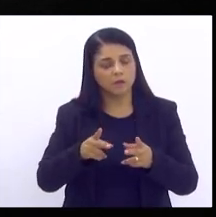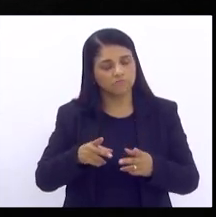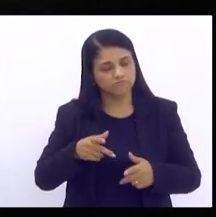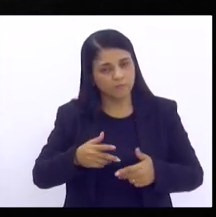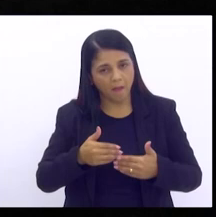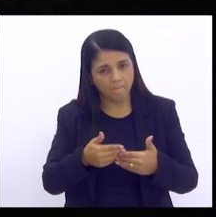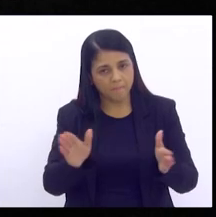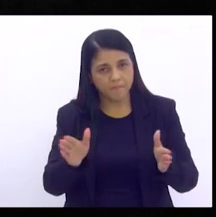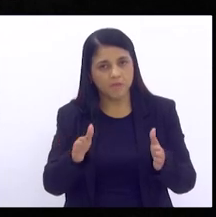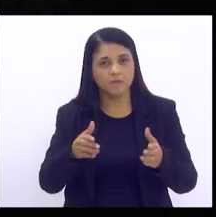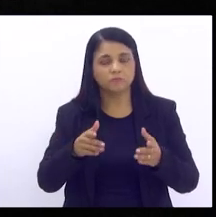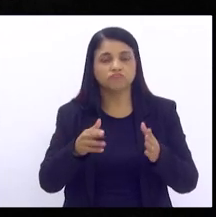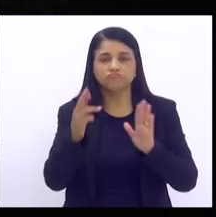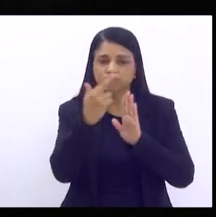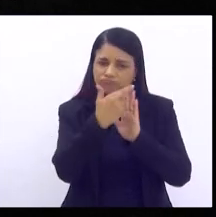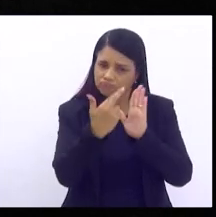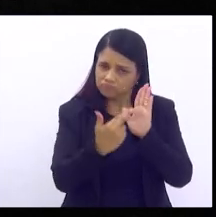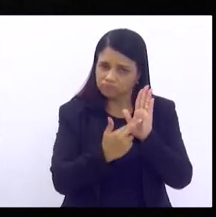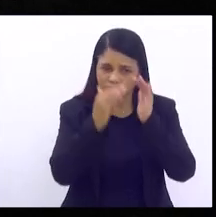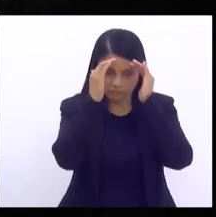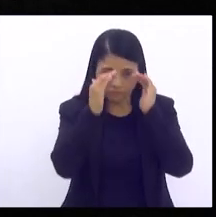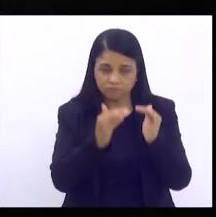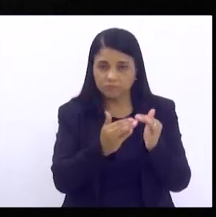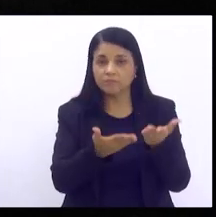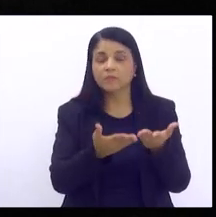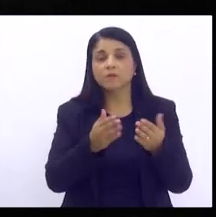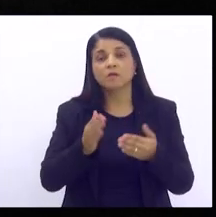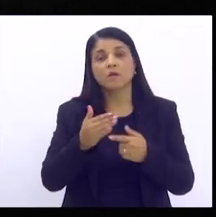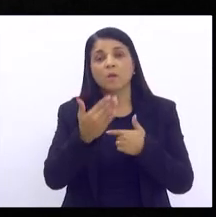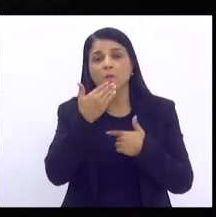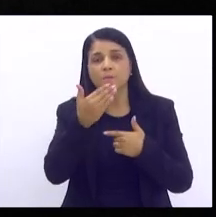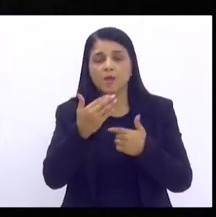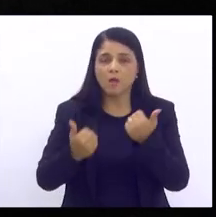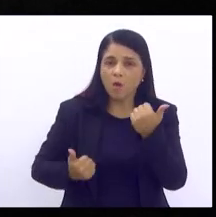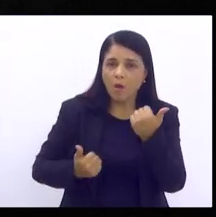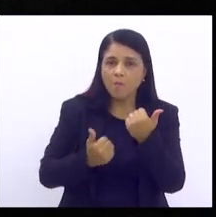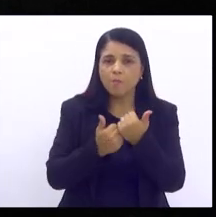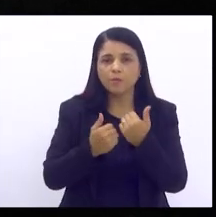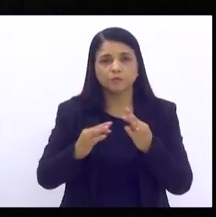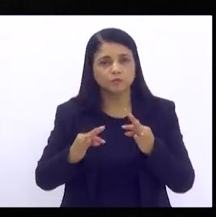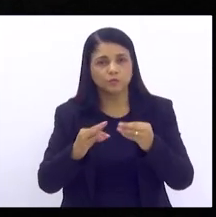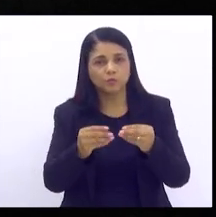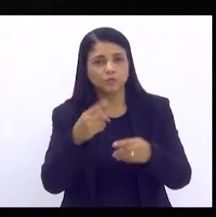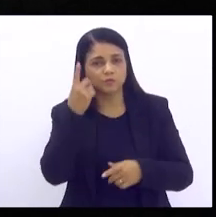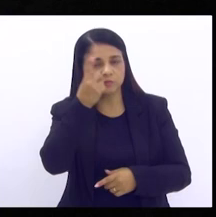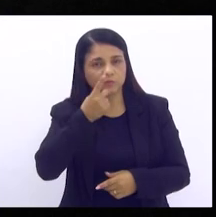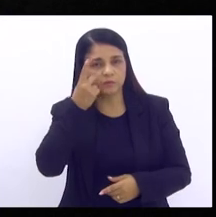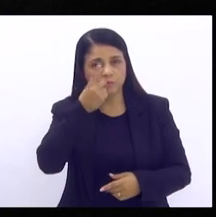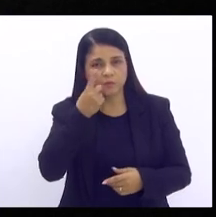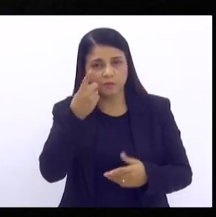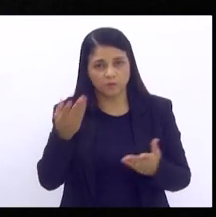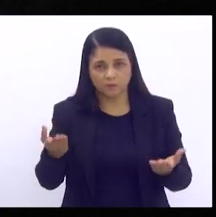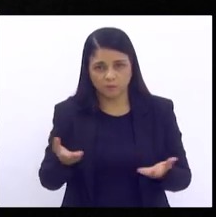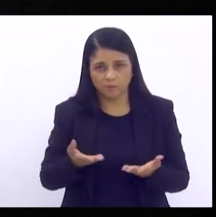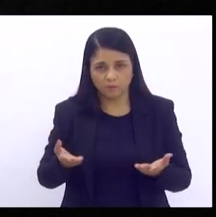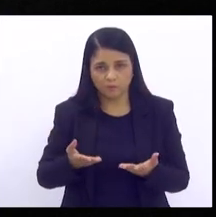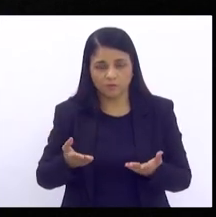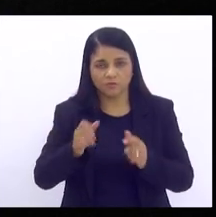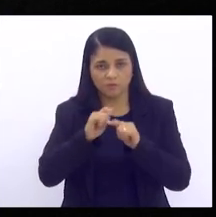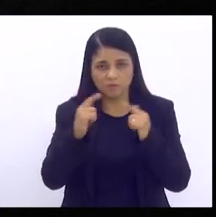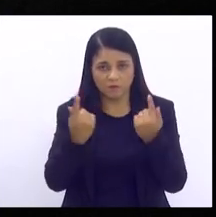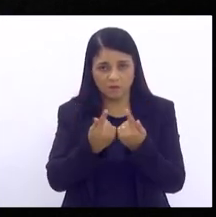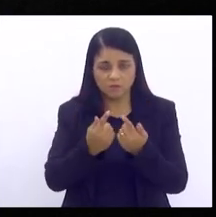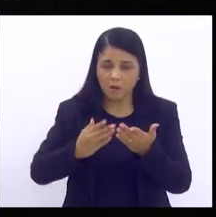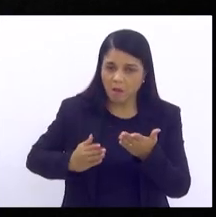de forma adequada. Então, eu peço aqui a colaboração de todos os nobres deputados dessa casa, que me ajude